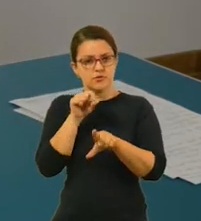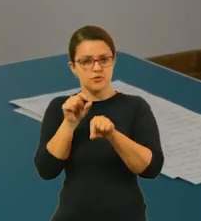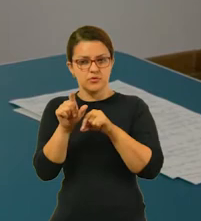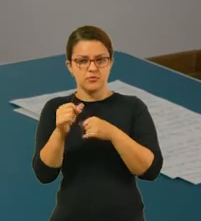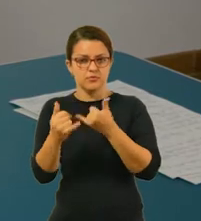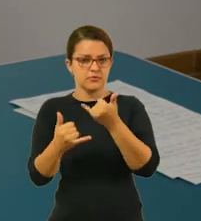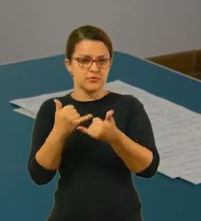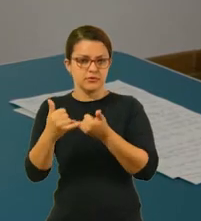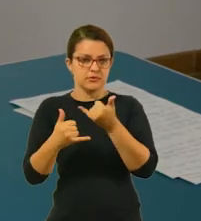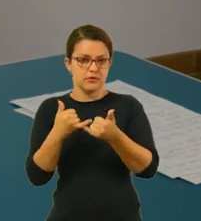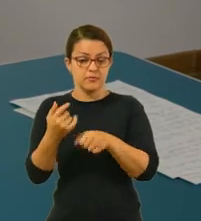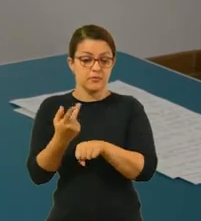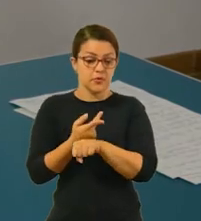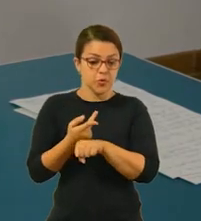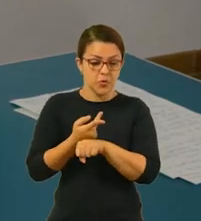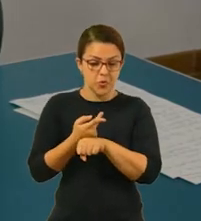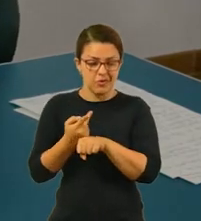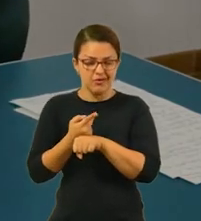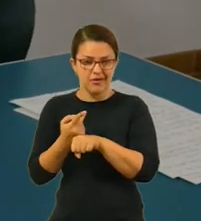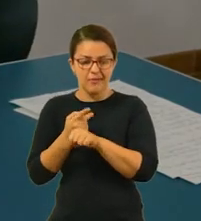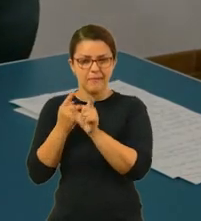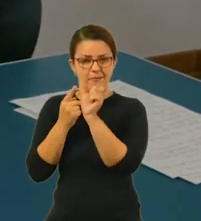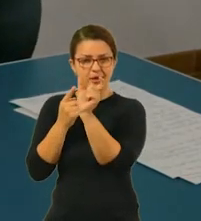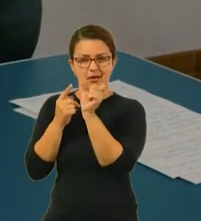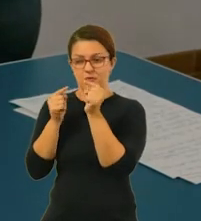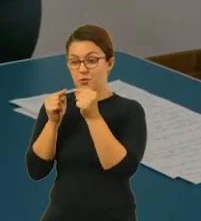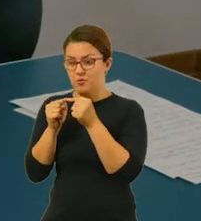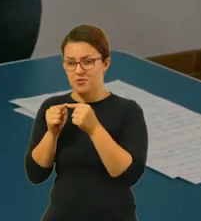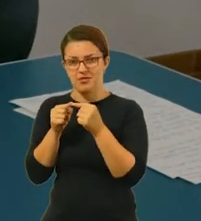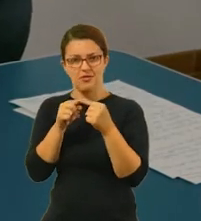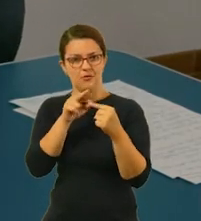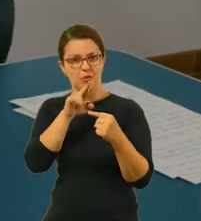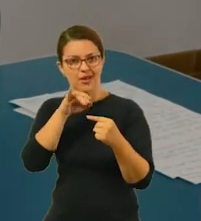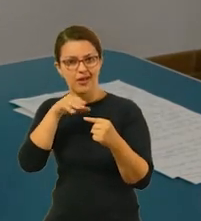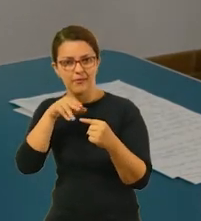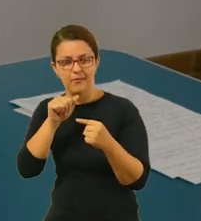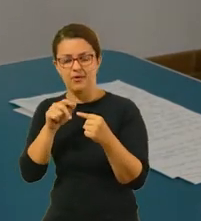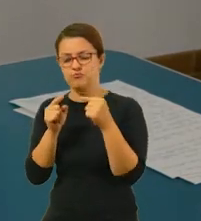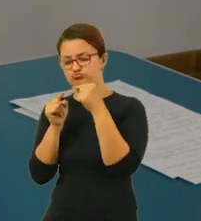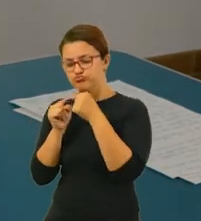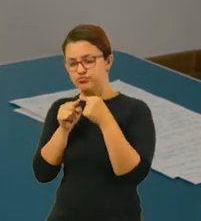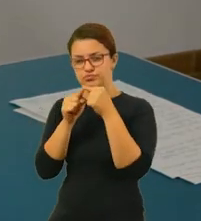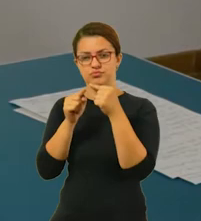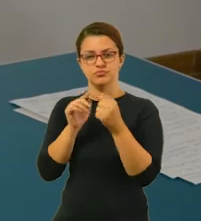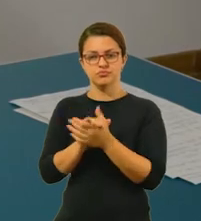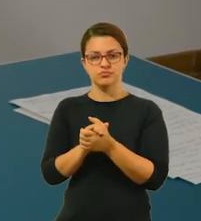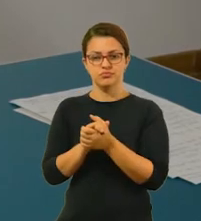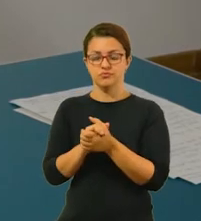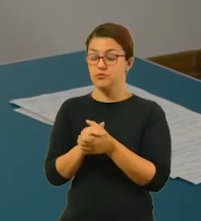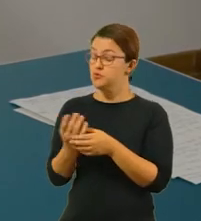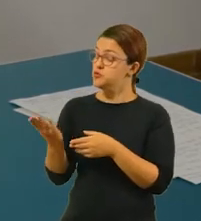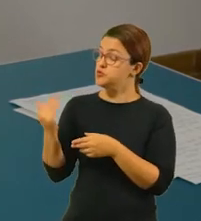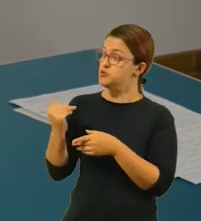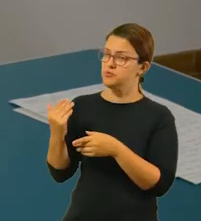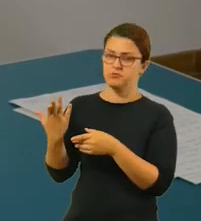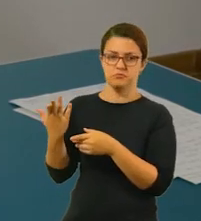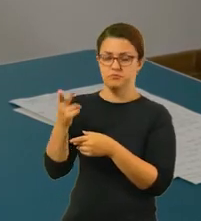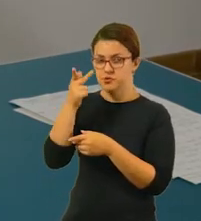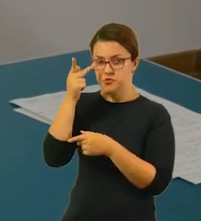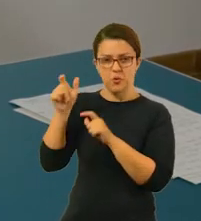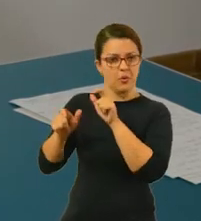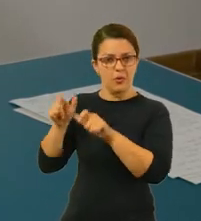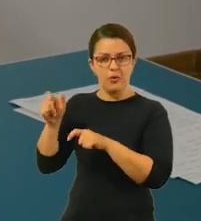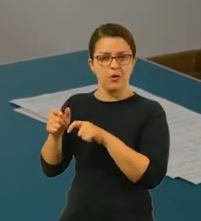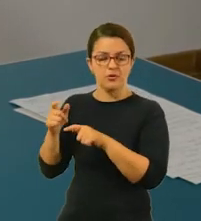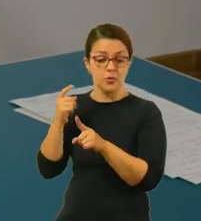texto para brincar de procurar a rima. Então, depois que você terminar de fazer a sua fogueira, escreveu as palavrinhas, convida aí alguém da sua casa para brincar com